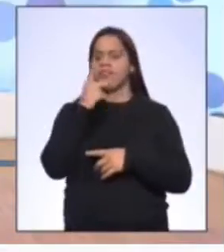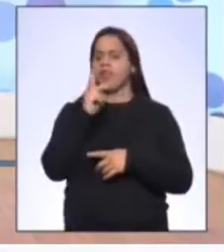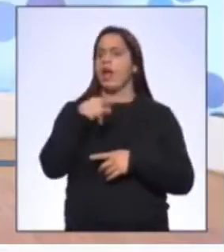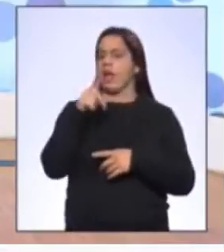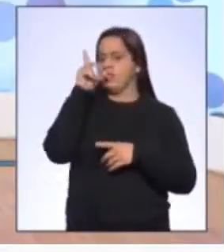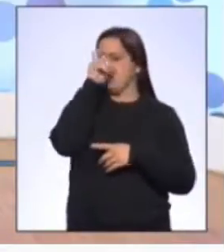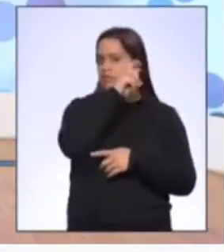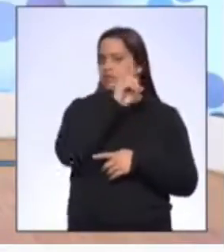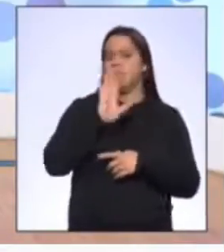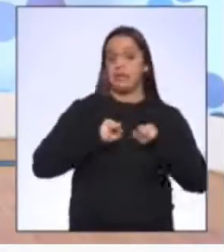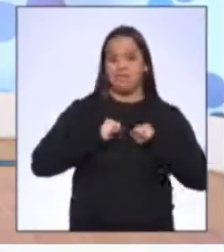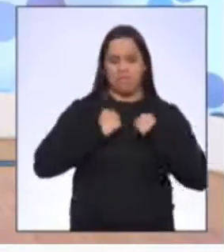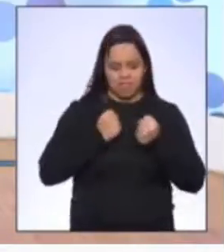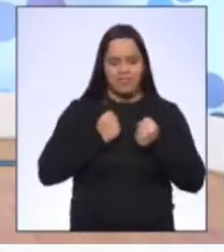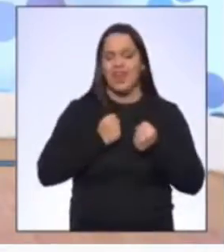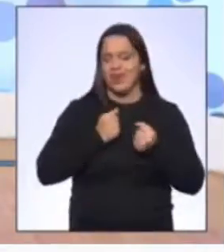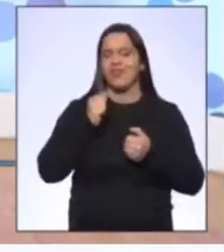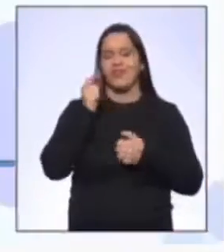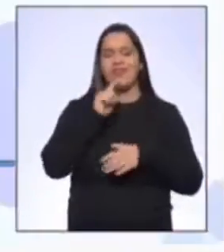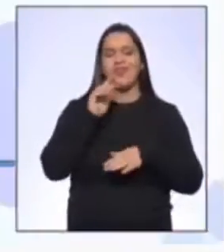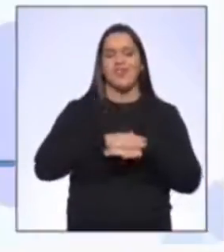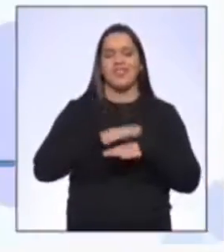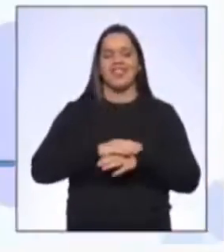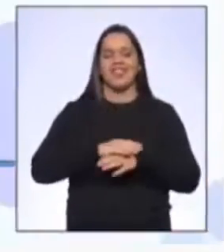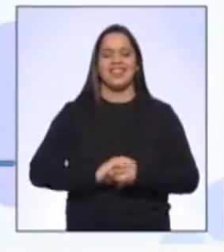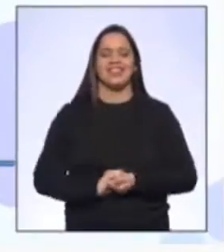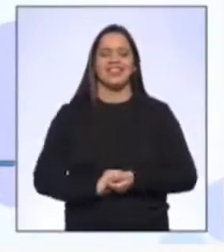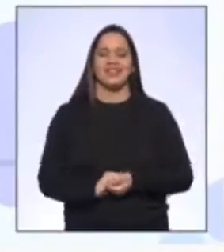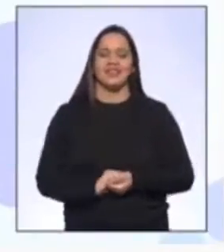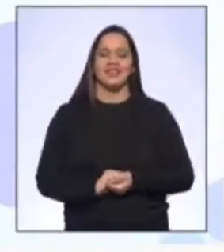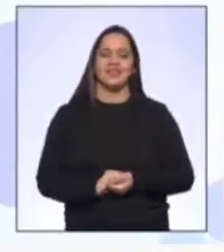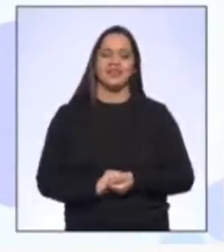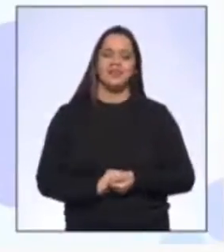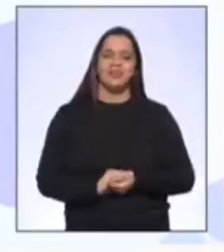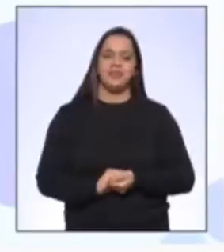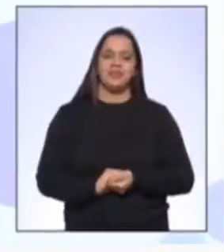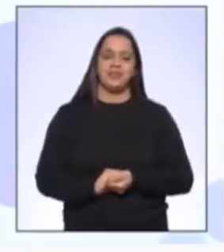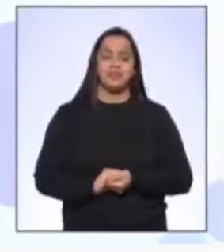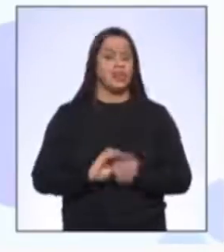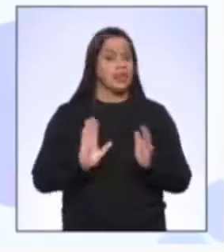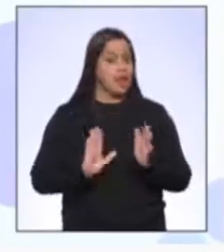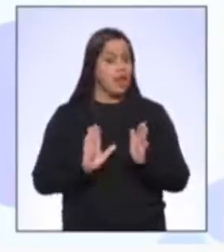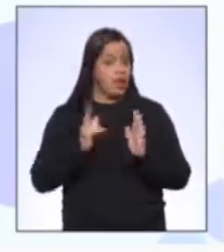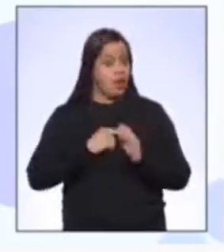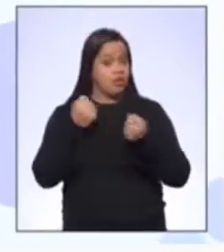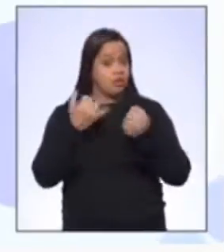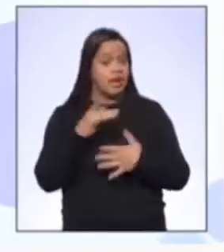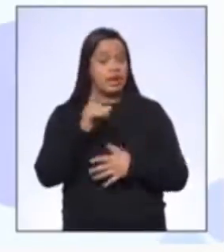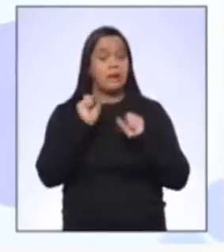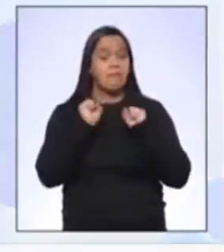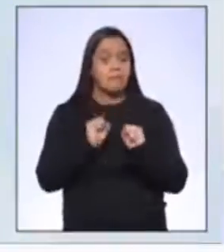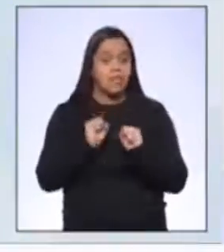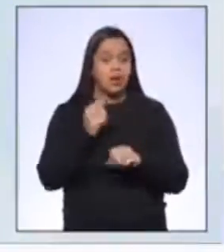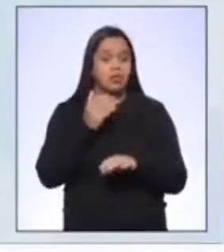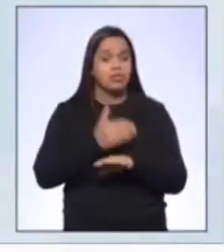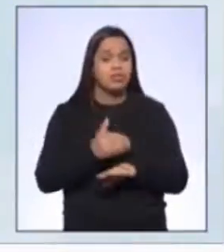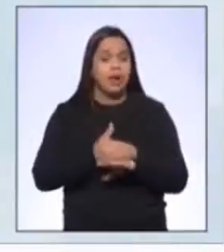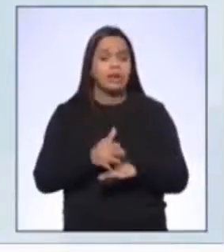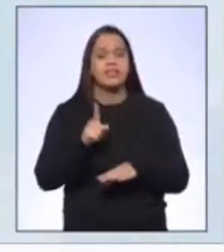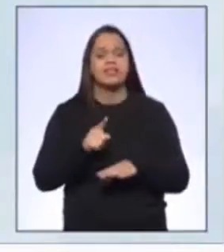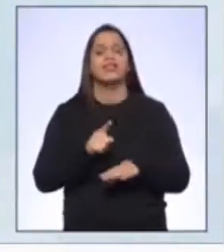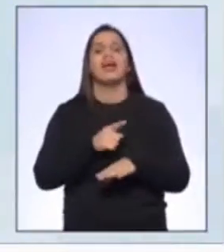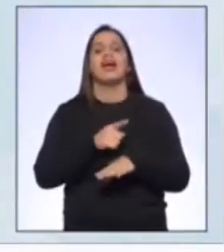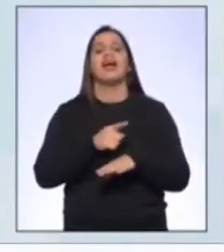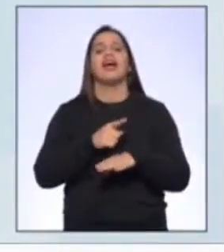esforcem consegue conseguem sim então vamos vou falar um pouquinho para você quem pode praticar nessa atividade o